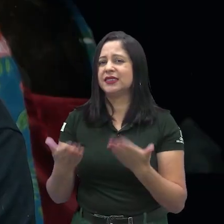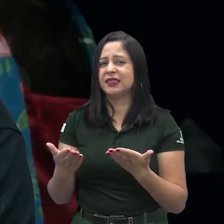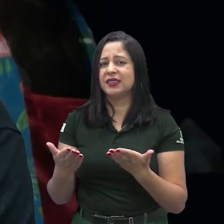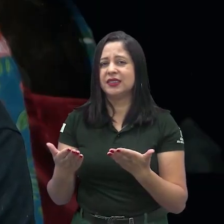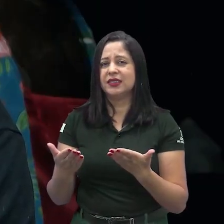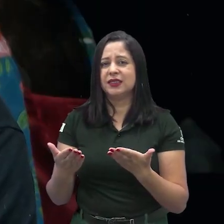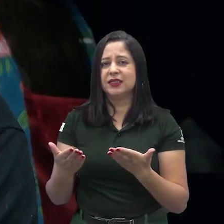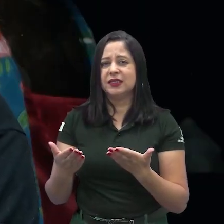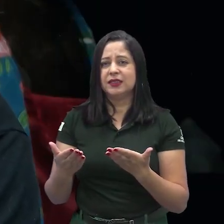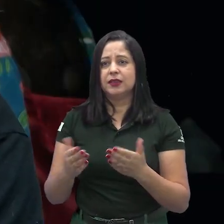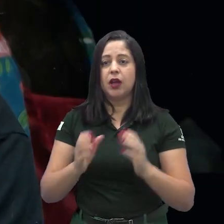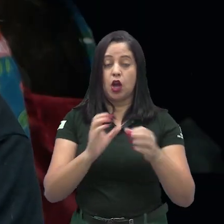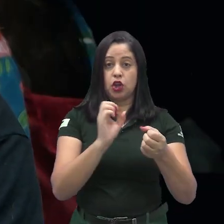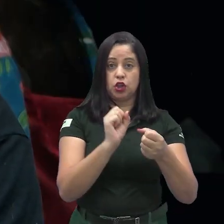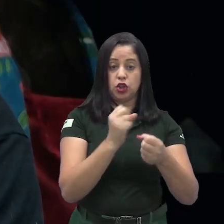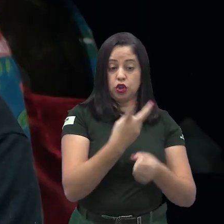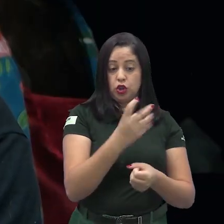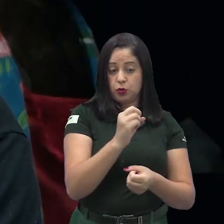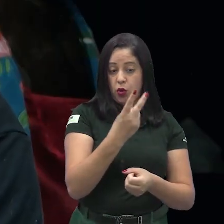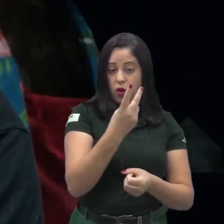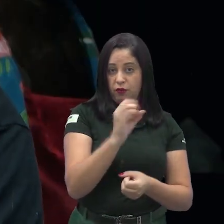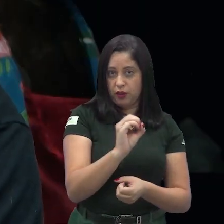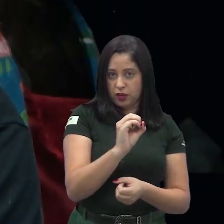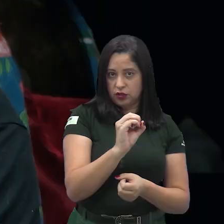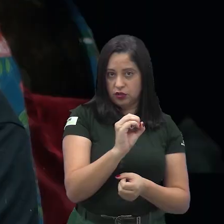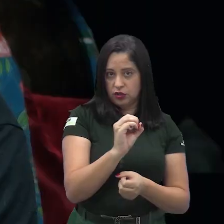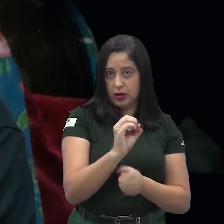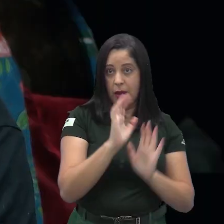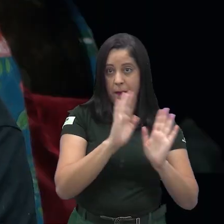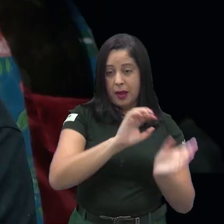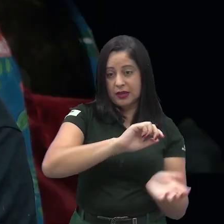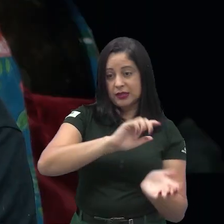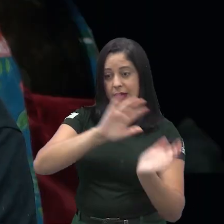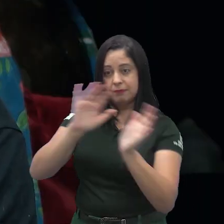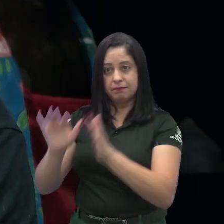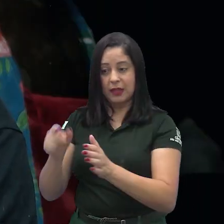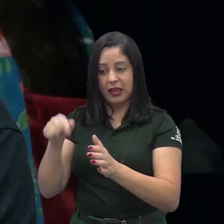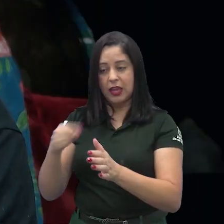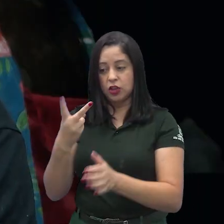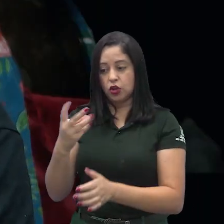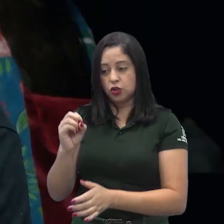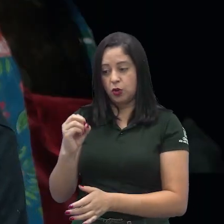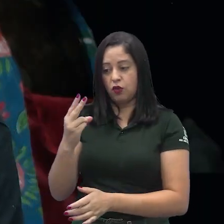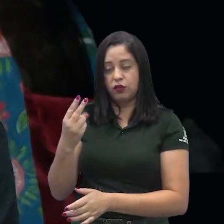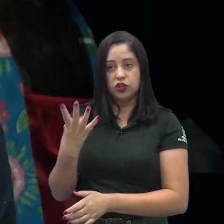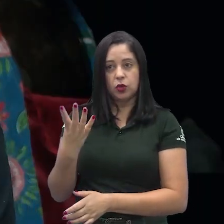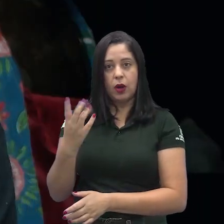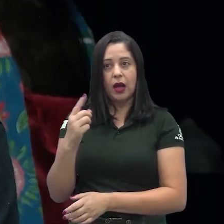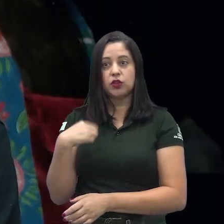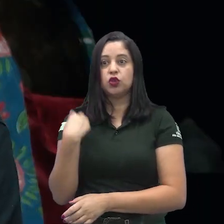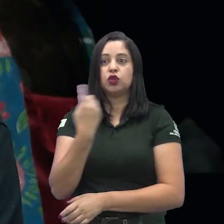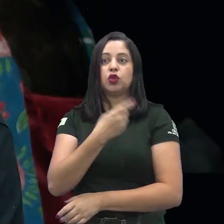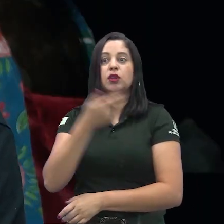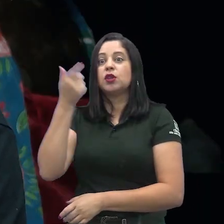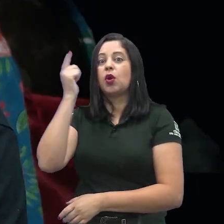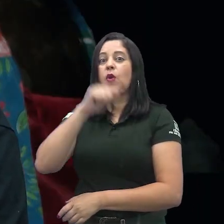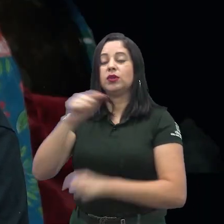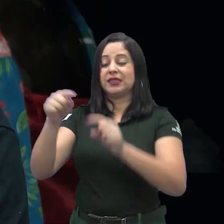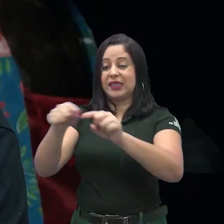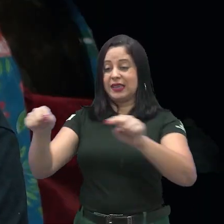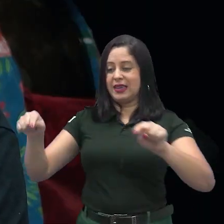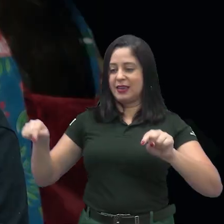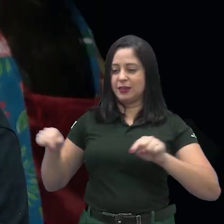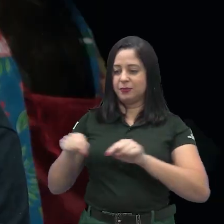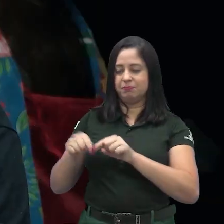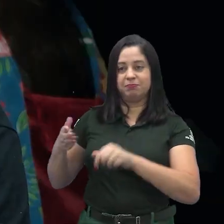enfim, isso passou, foi em 2020, e em 2024 a gente viu a possibilidade de solicitar essa área novamente via Ministério